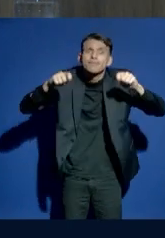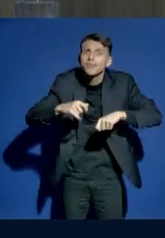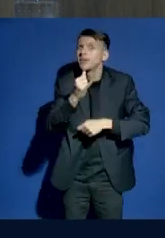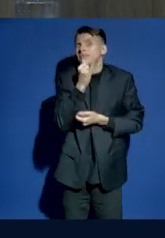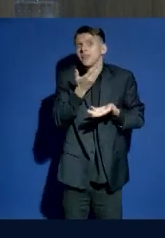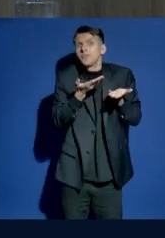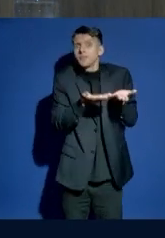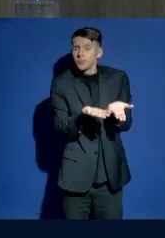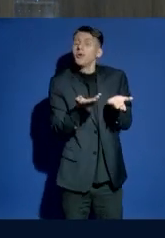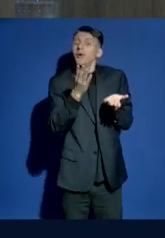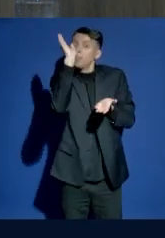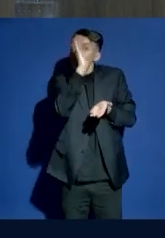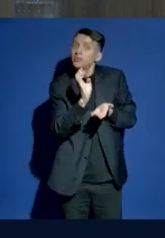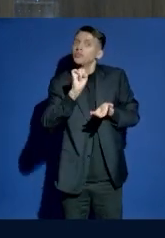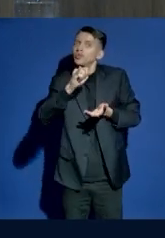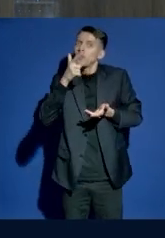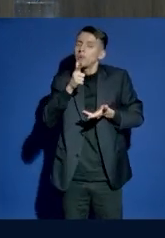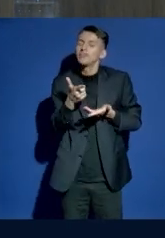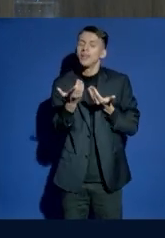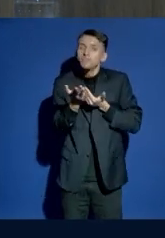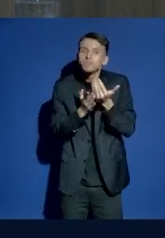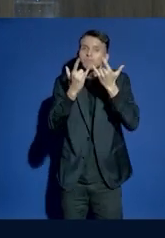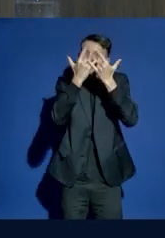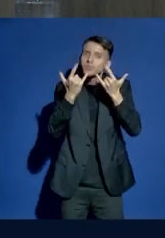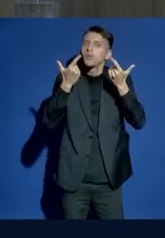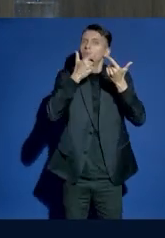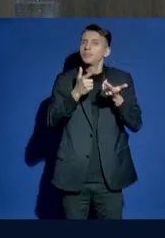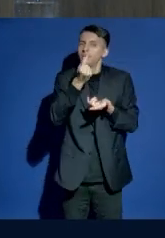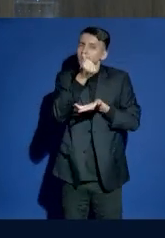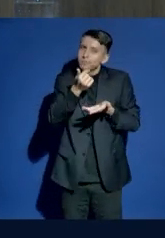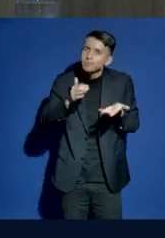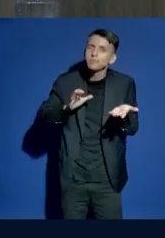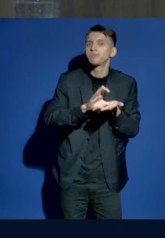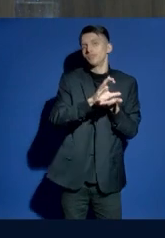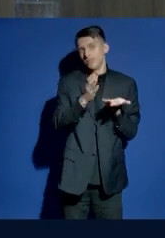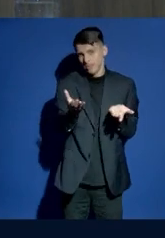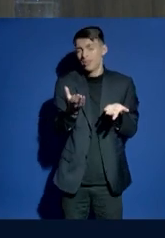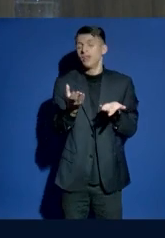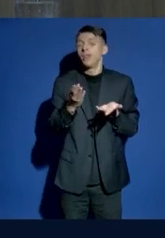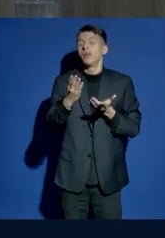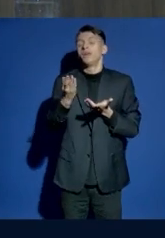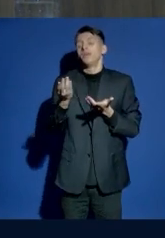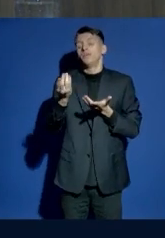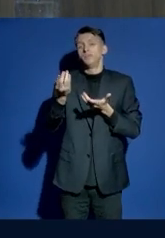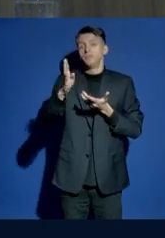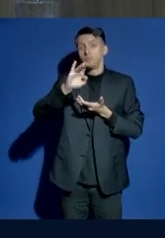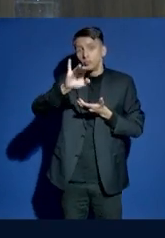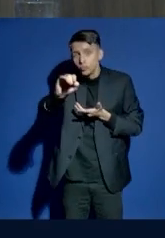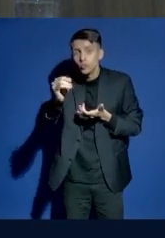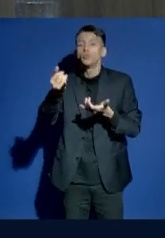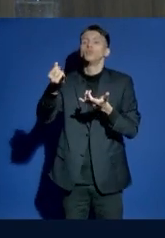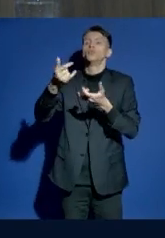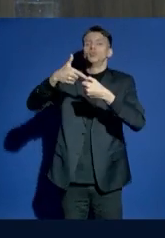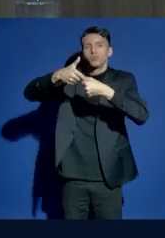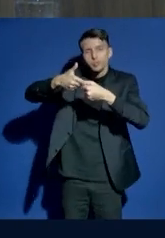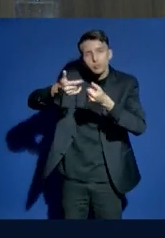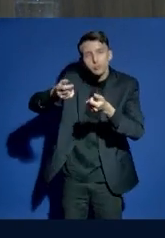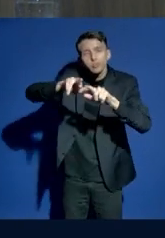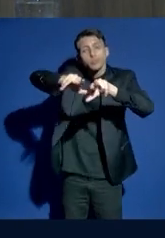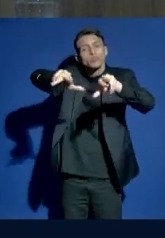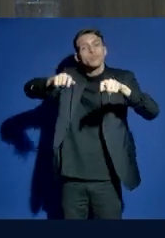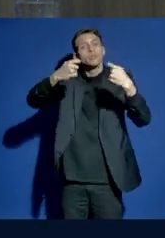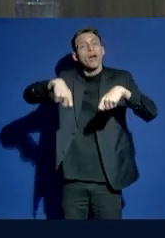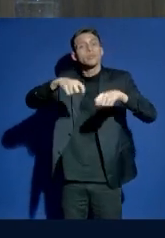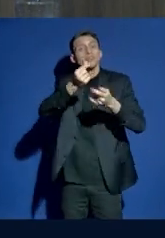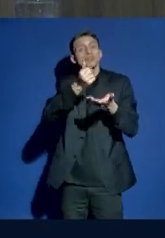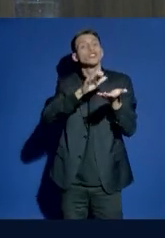poder criar mais essas indústrias, agregar ainda mais valor na segunda etapa dos biocombustíveis avançados, e isso gera uma transformação muito, muito